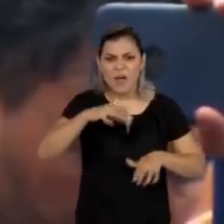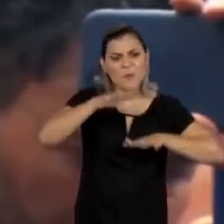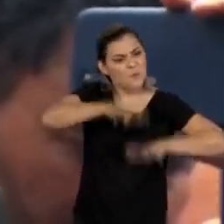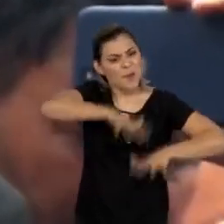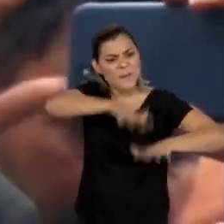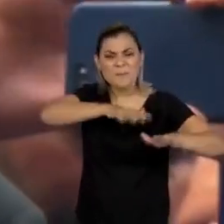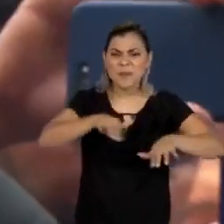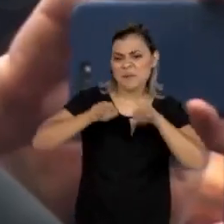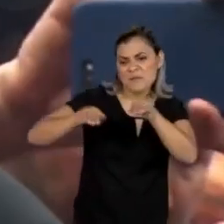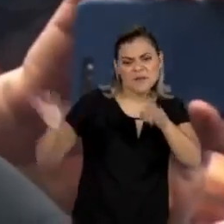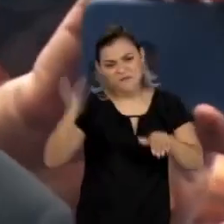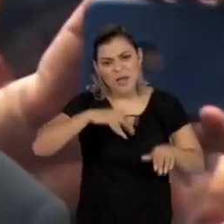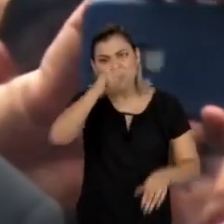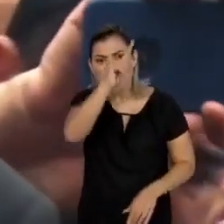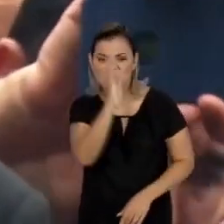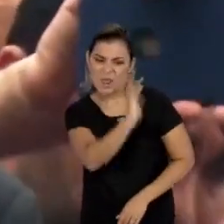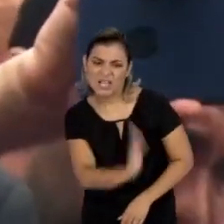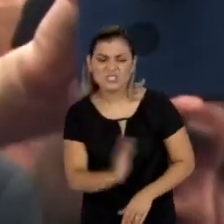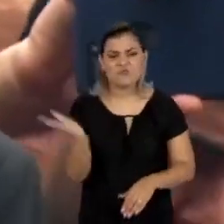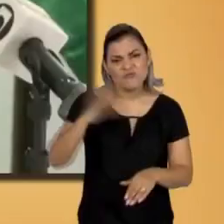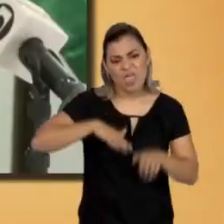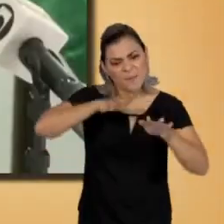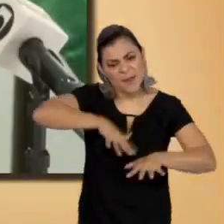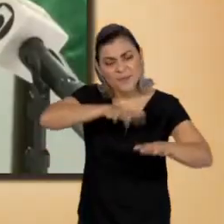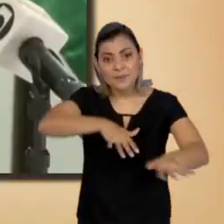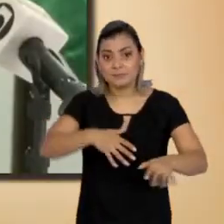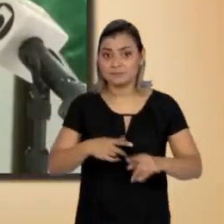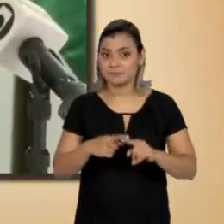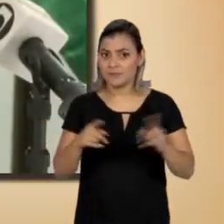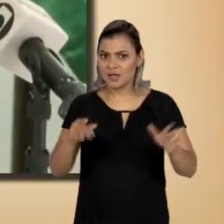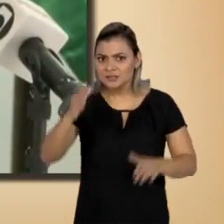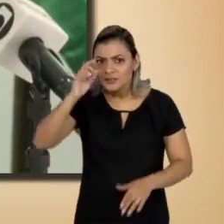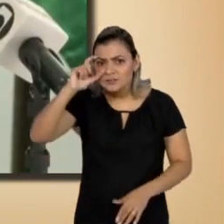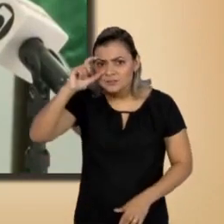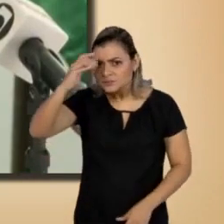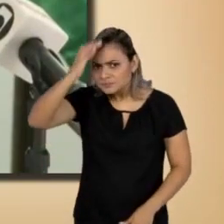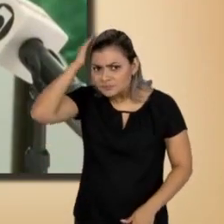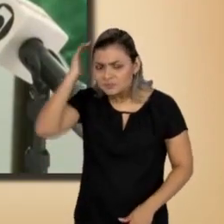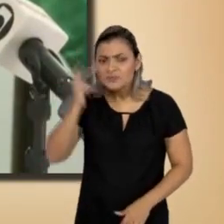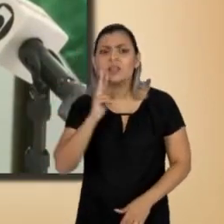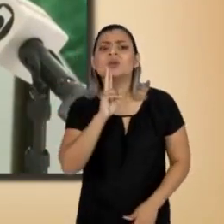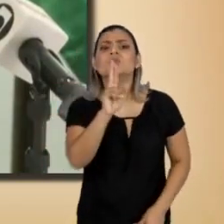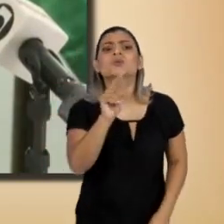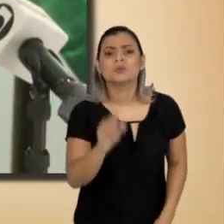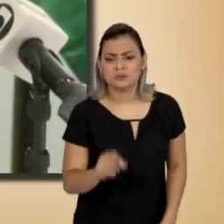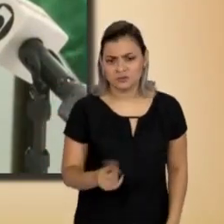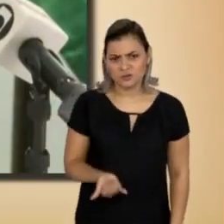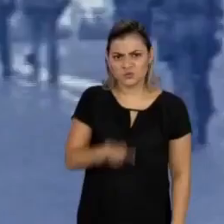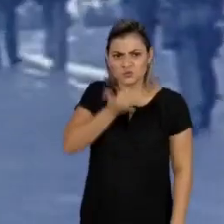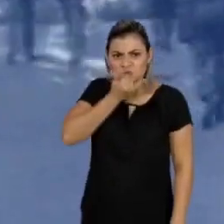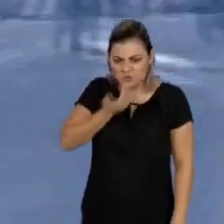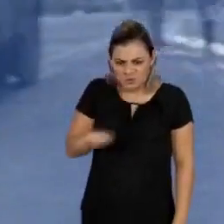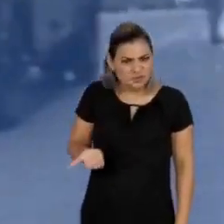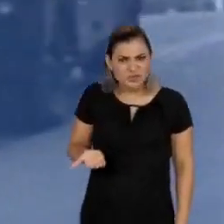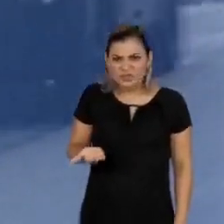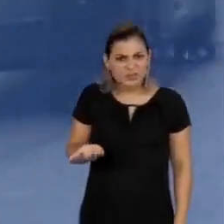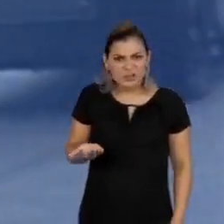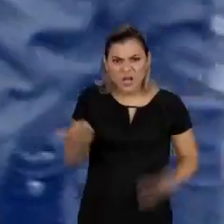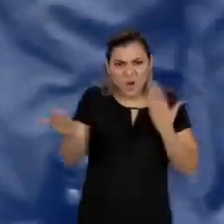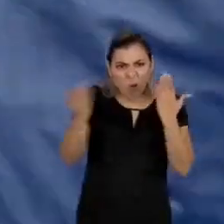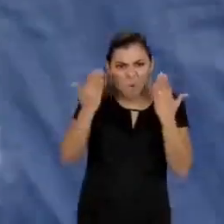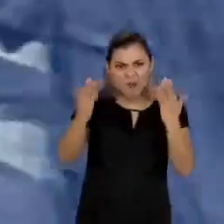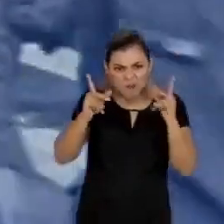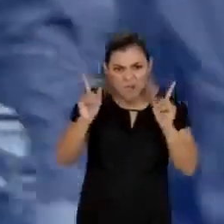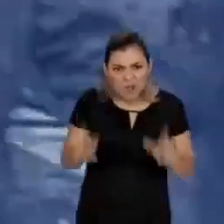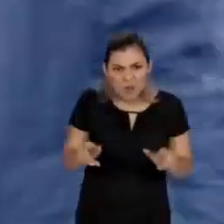chamar manifestações contra o atual governo. Guedes incluiu na resposta o que pensa da situação e comparou com